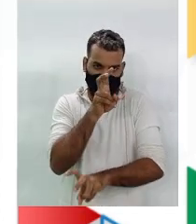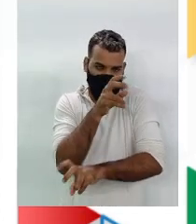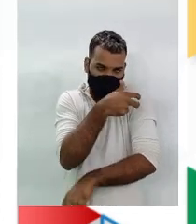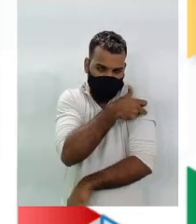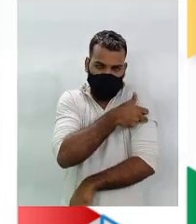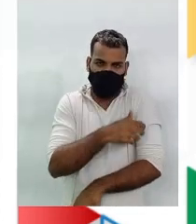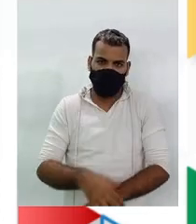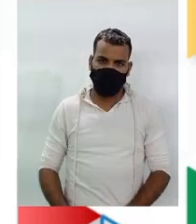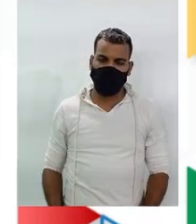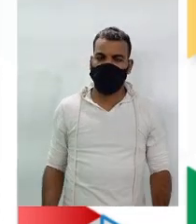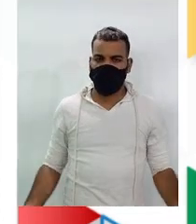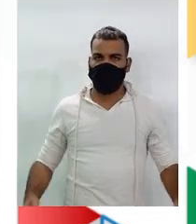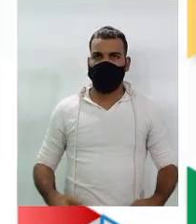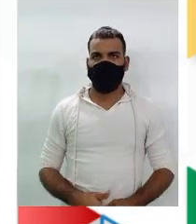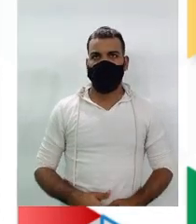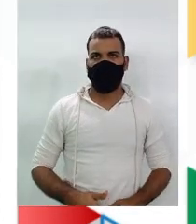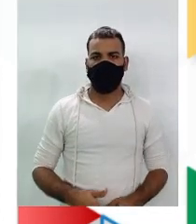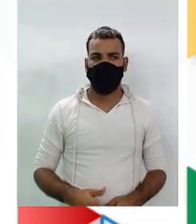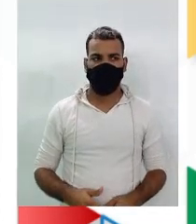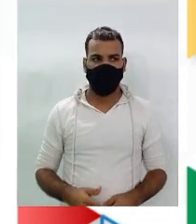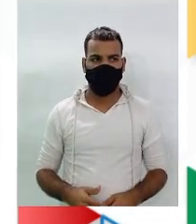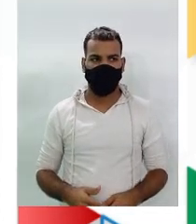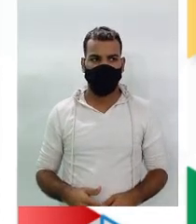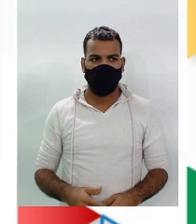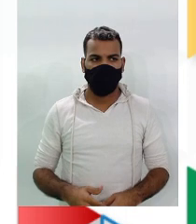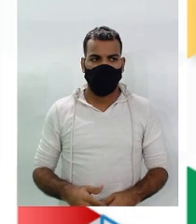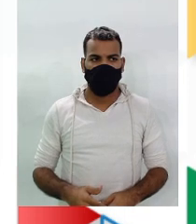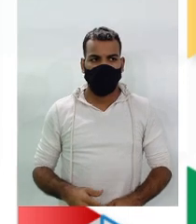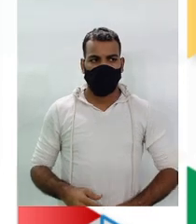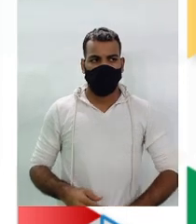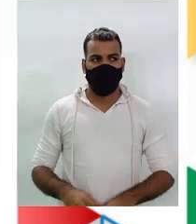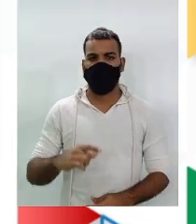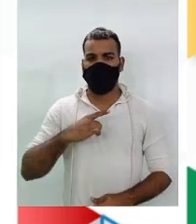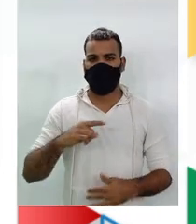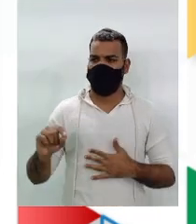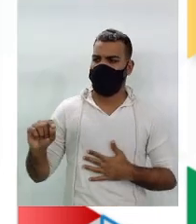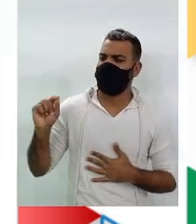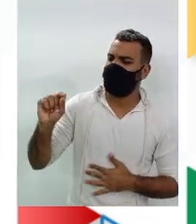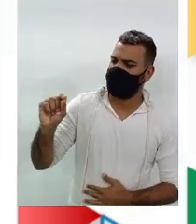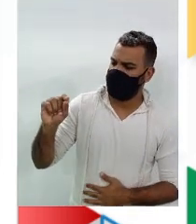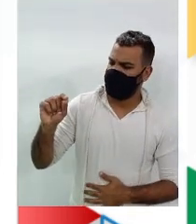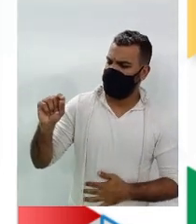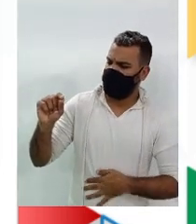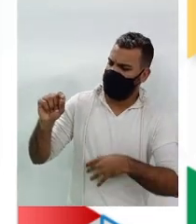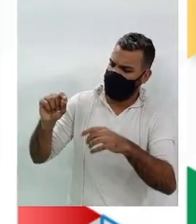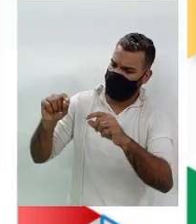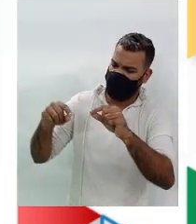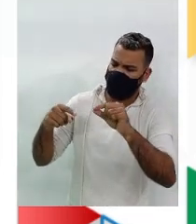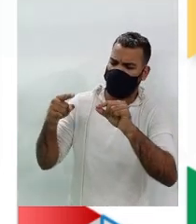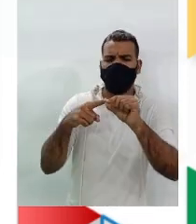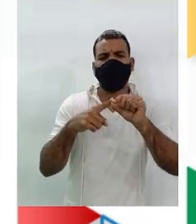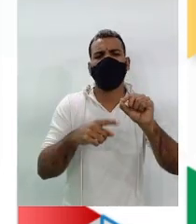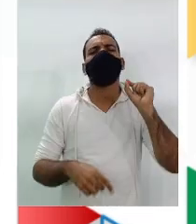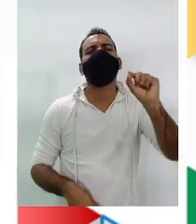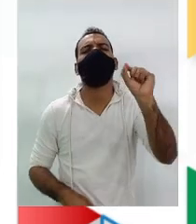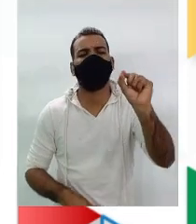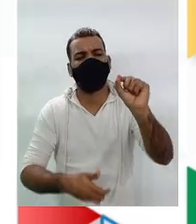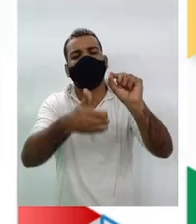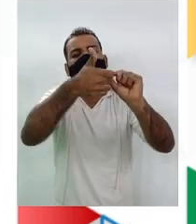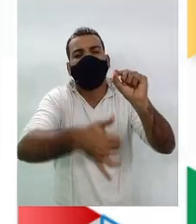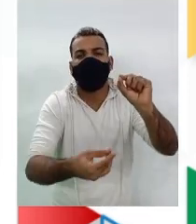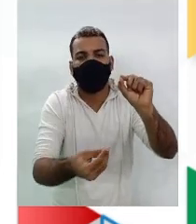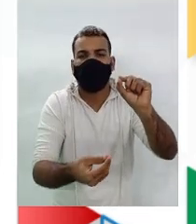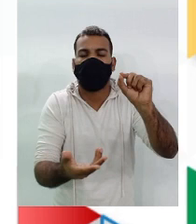contra a Covid, é claro. A vacinação. Aí você tem o quê? O que é que eu poderia retirar desse tema? O quê? A questão